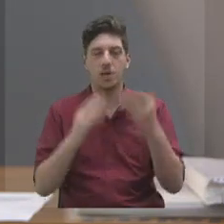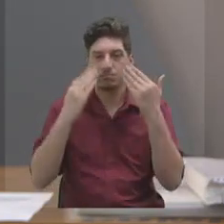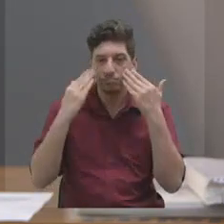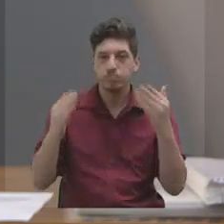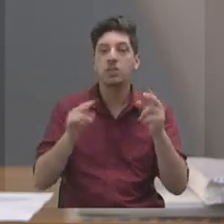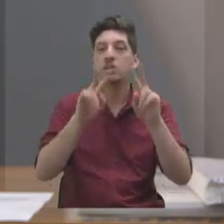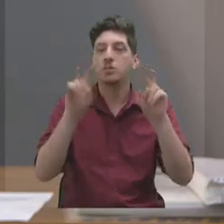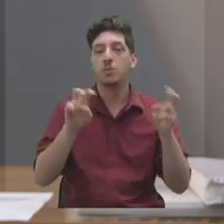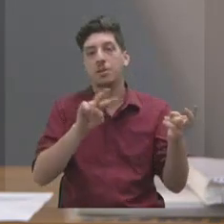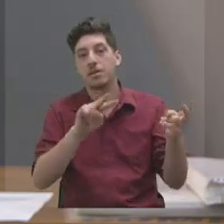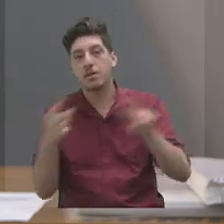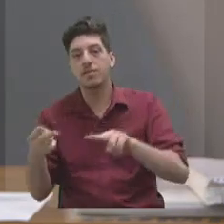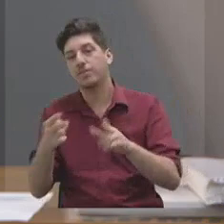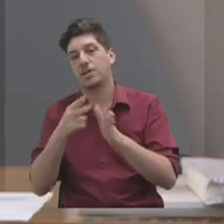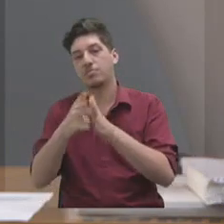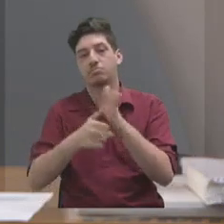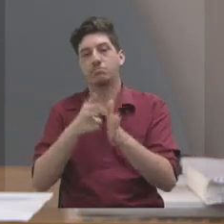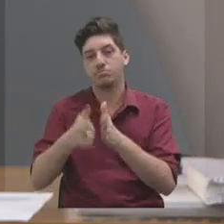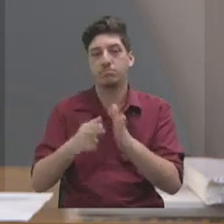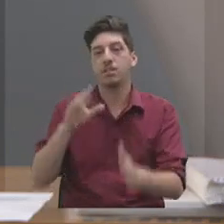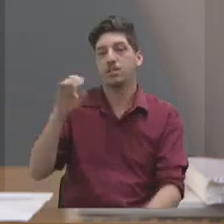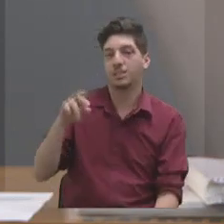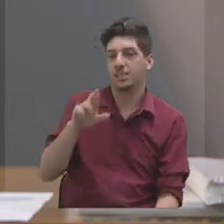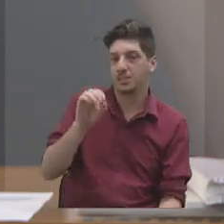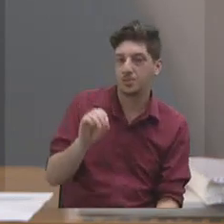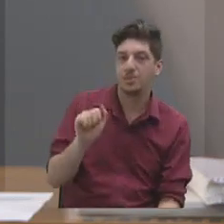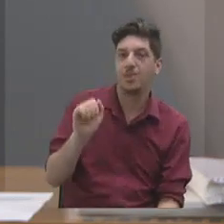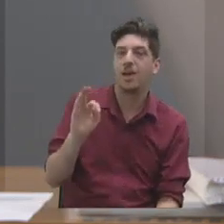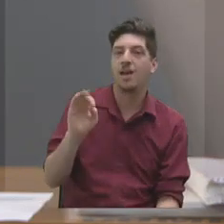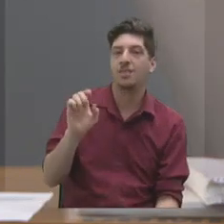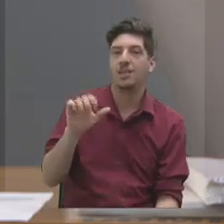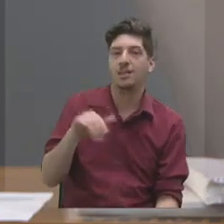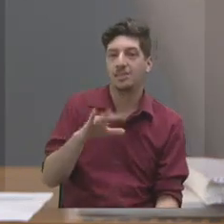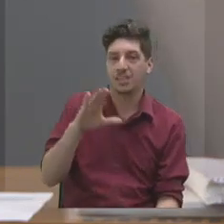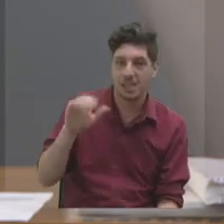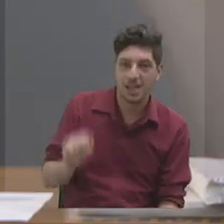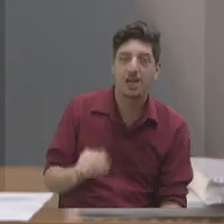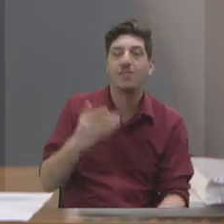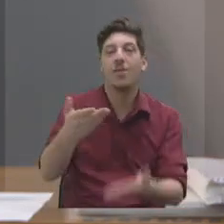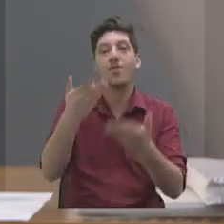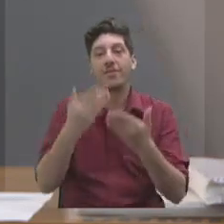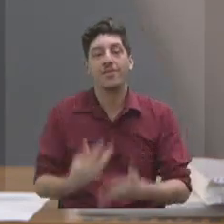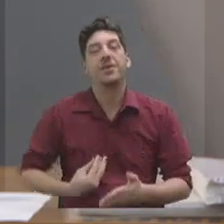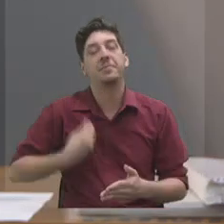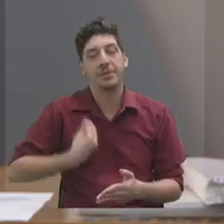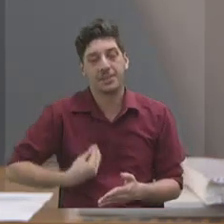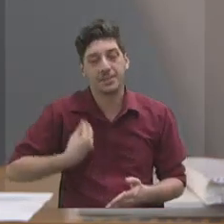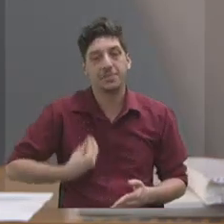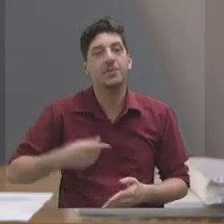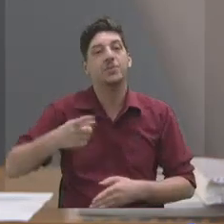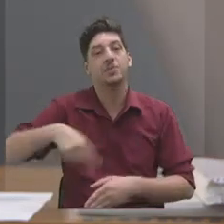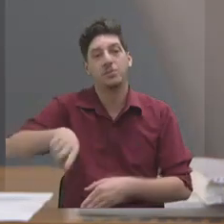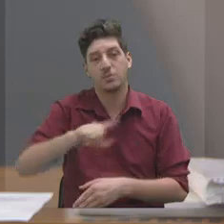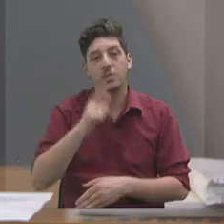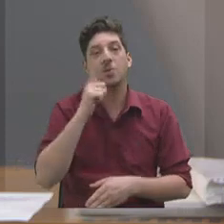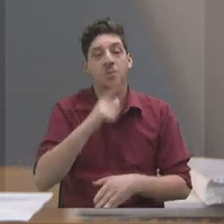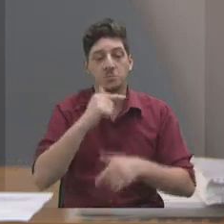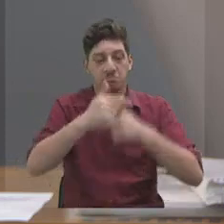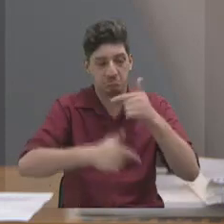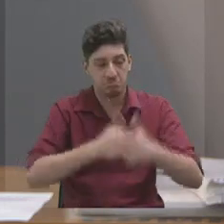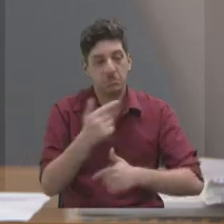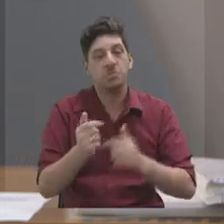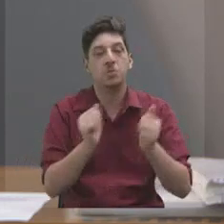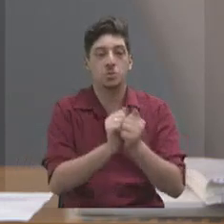da ferrovia centro Atlântico então poder né convidados reforçar aqui a participação que a gente possa né atuar em conjunto executivo Estadual